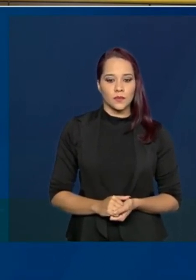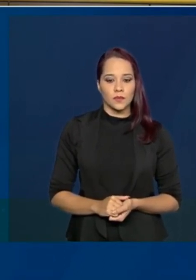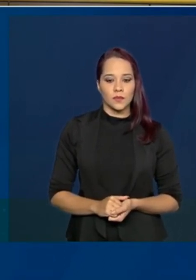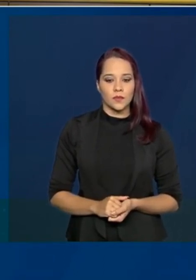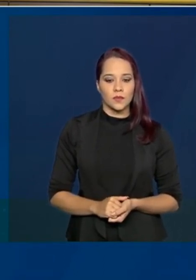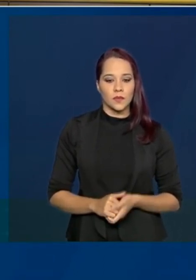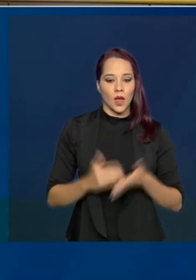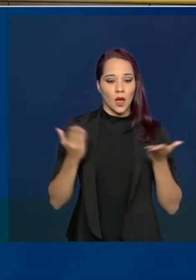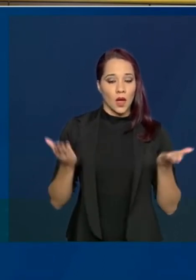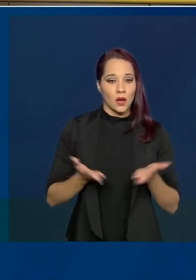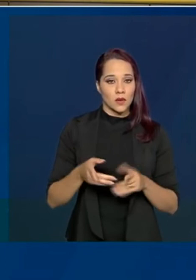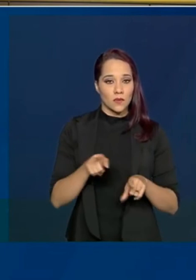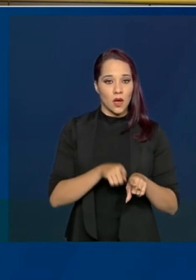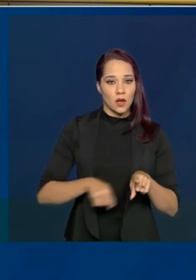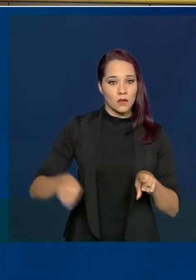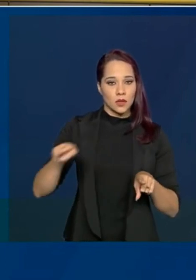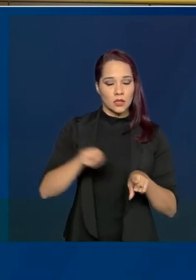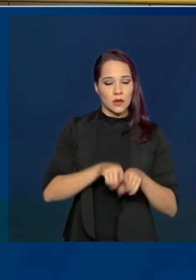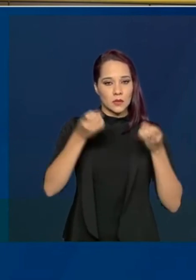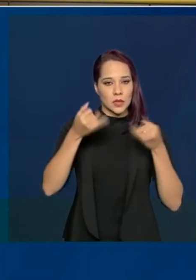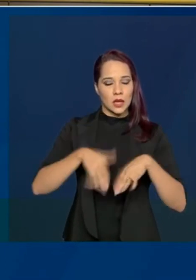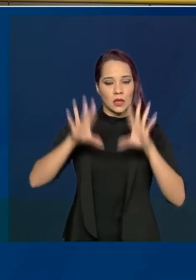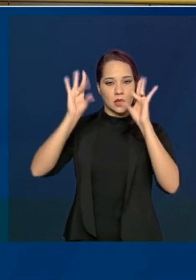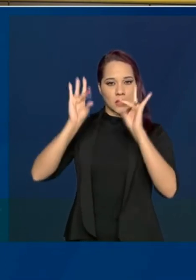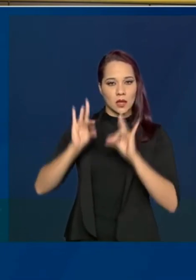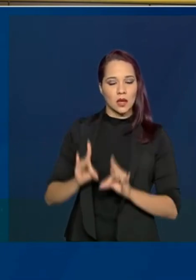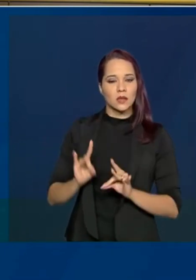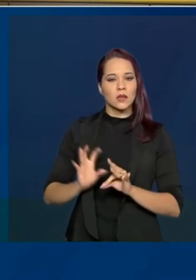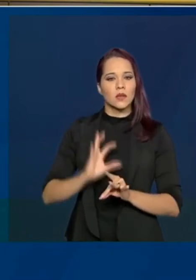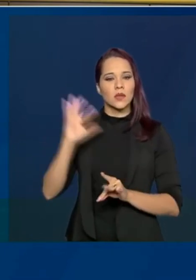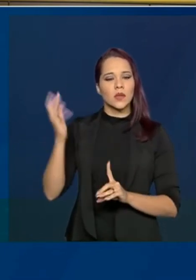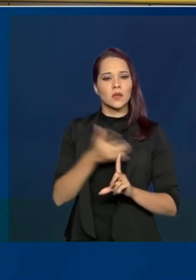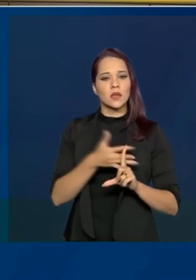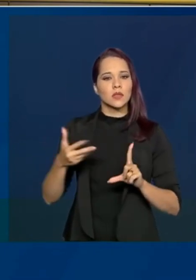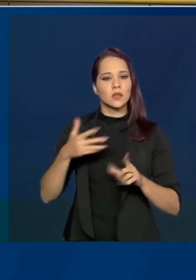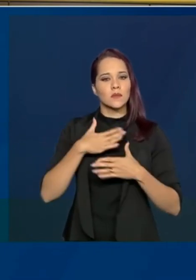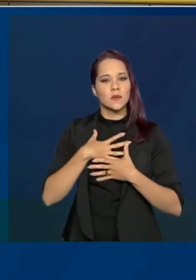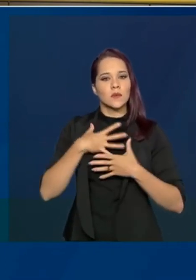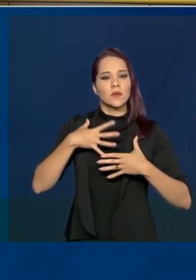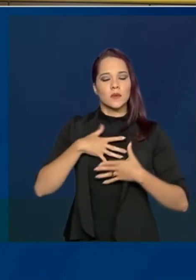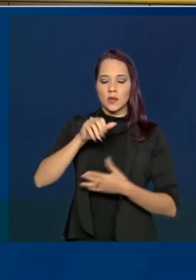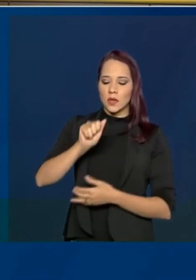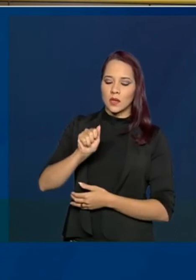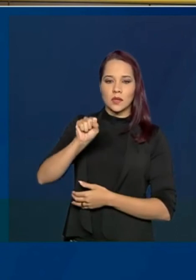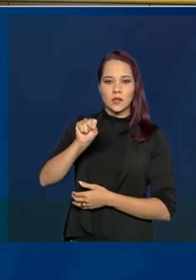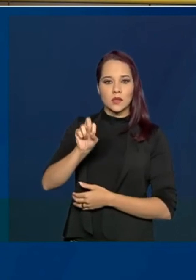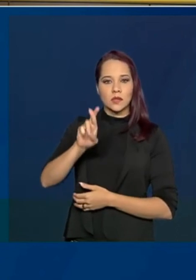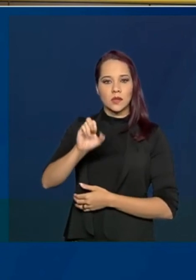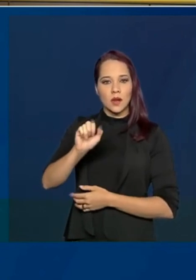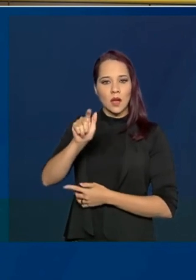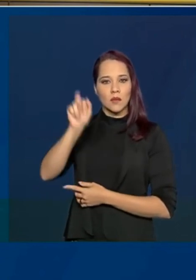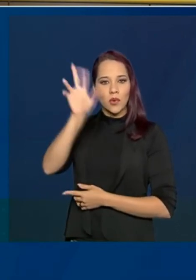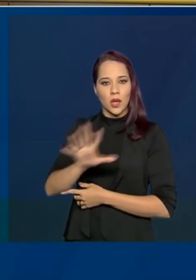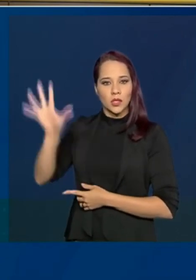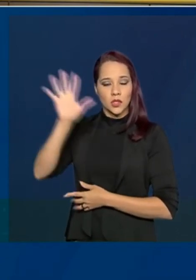Agora eu vou atualizar, vou detalhar um pouco mais a situação da síndrome respiratória aguda grave por região. Então, na